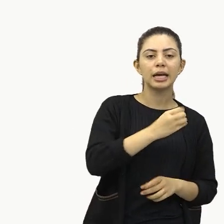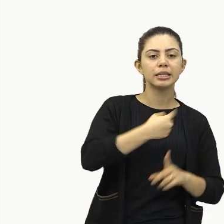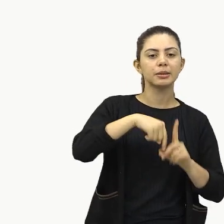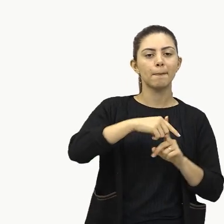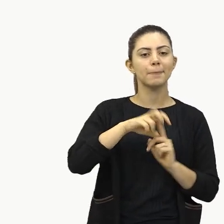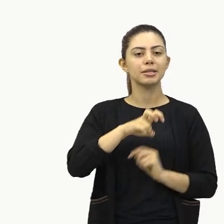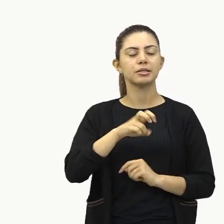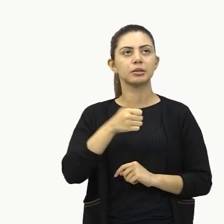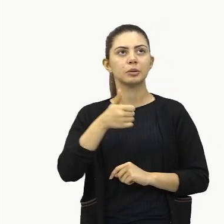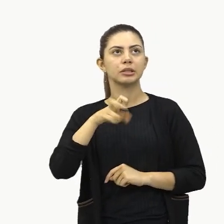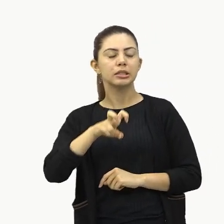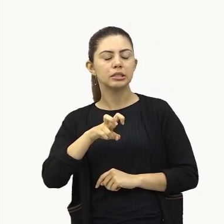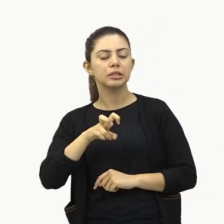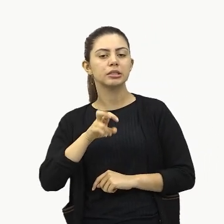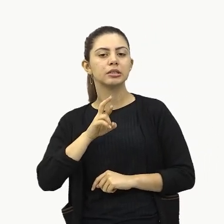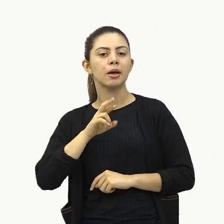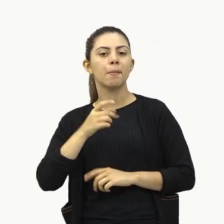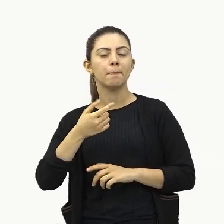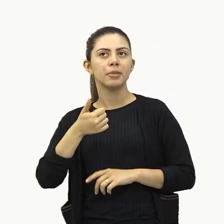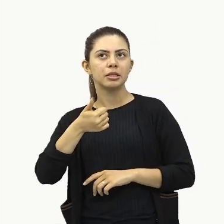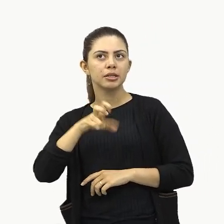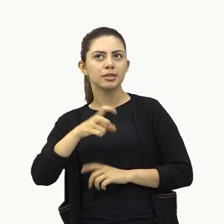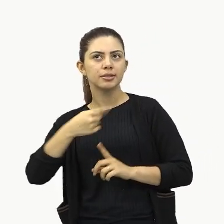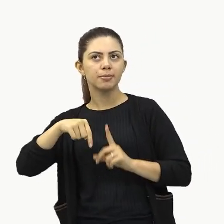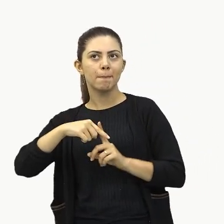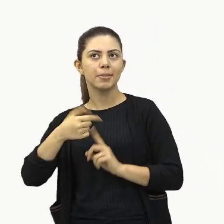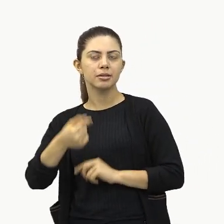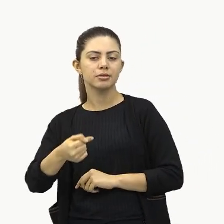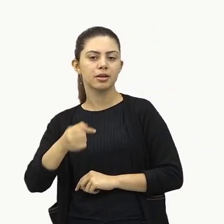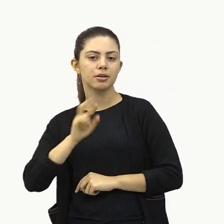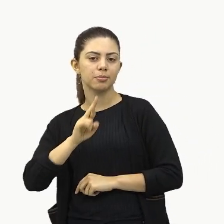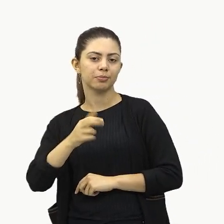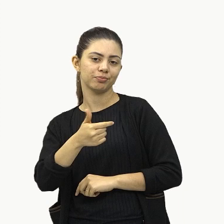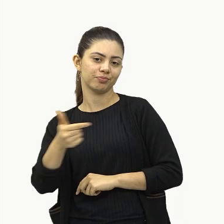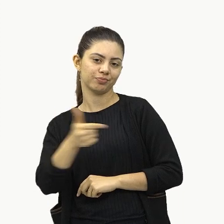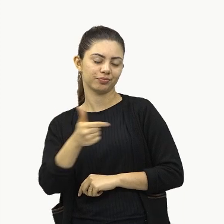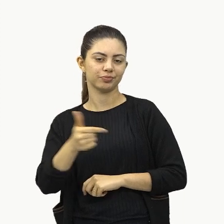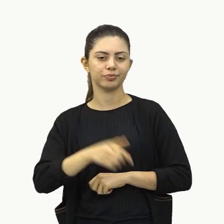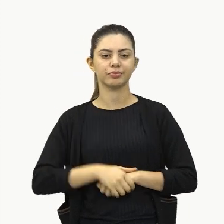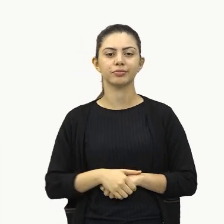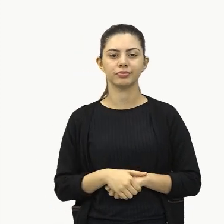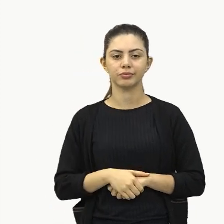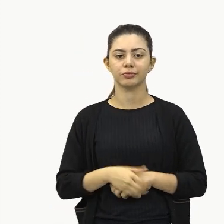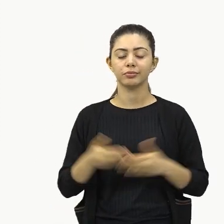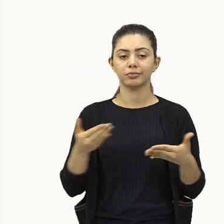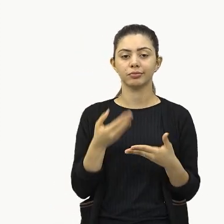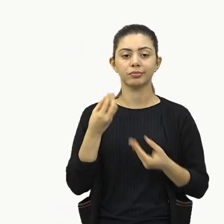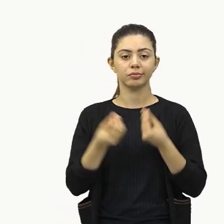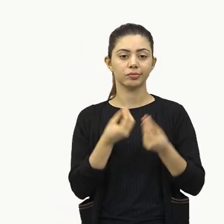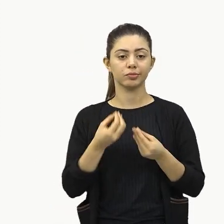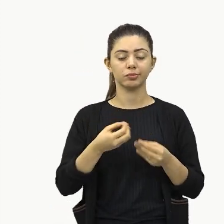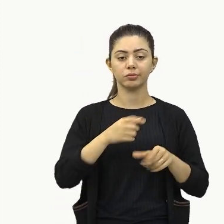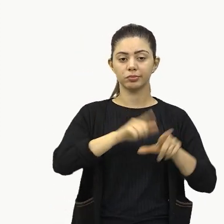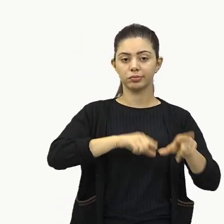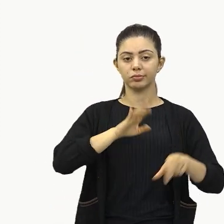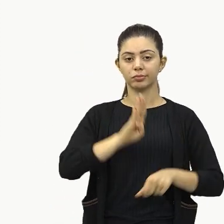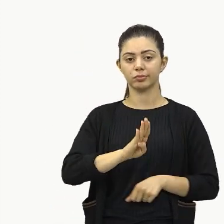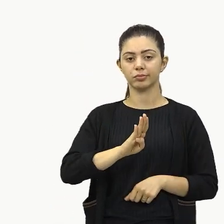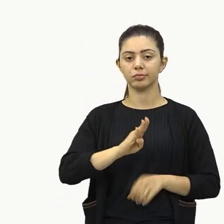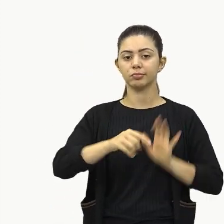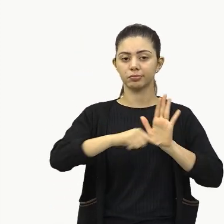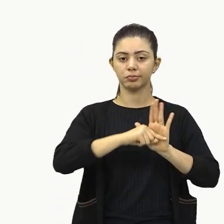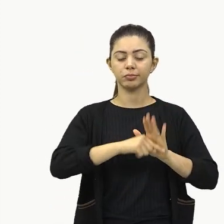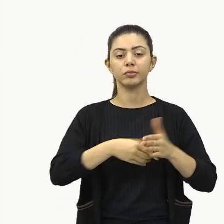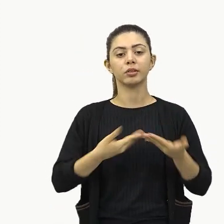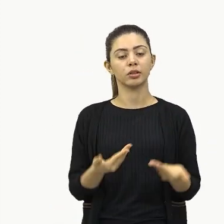15, 15 com 7, 22. Tudo bem? Agora, subtração na letra B. Vou repetir